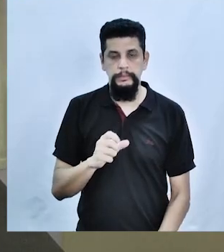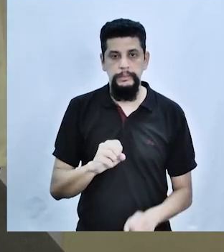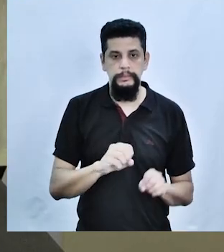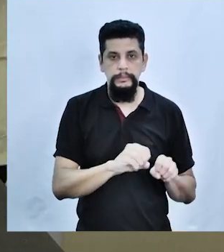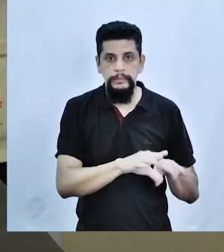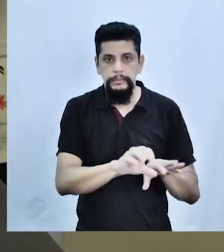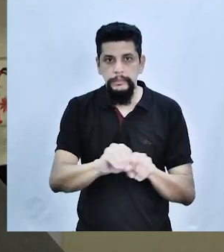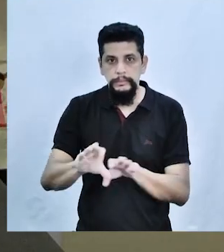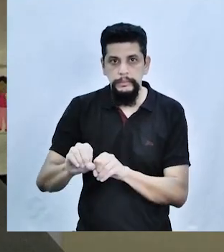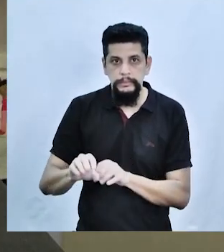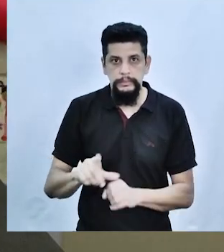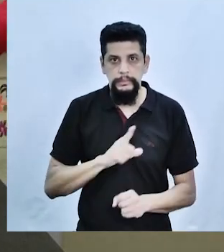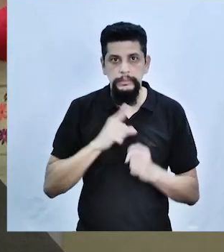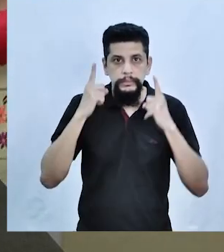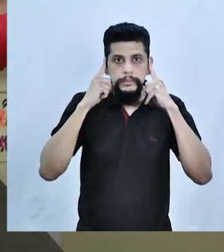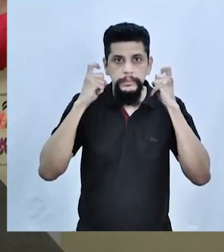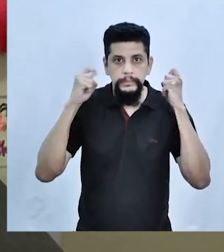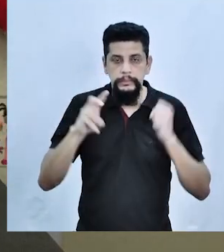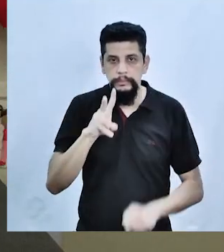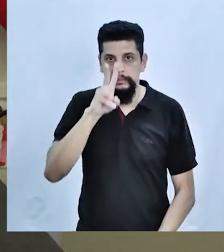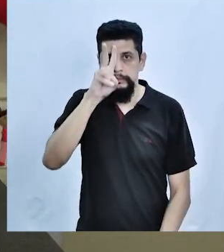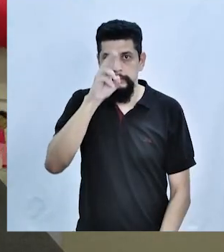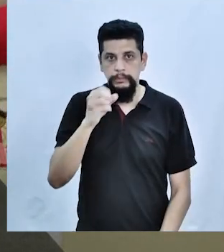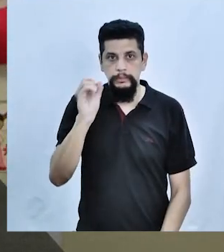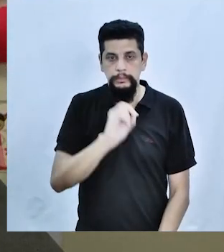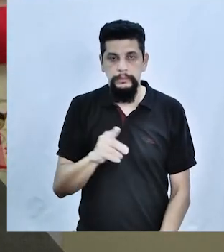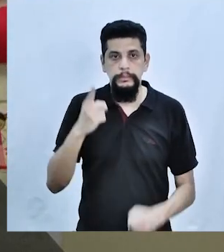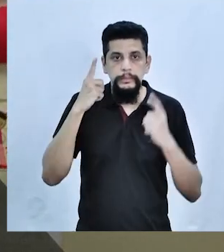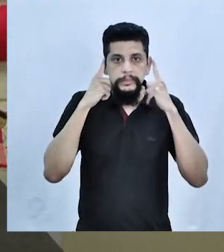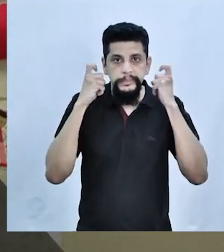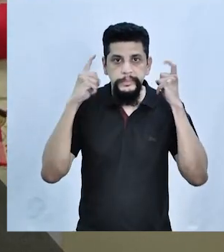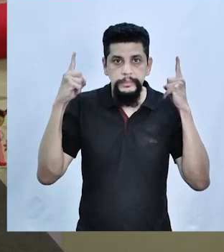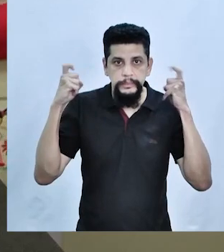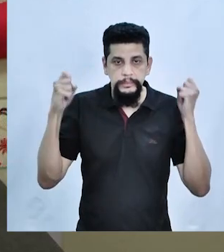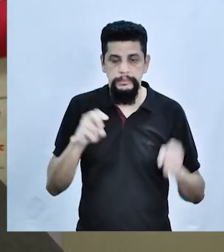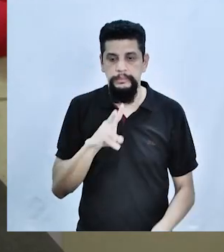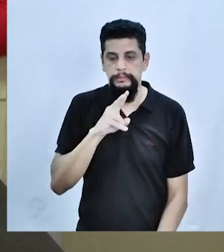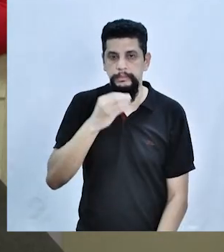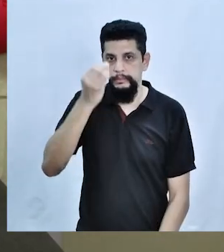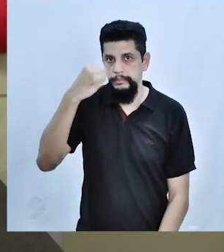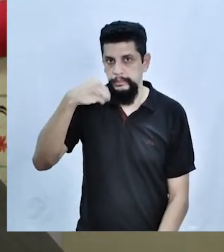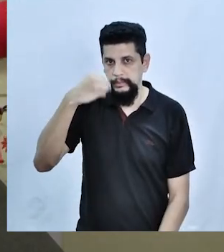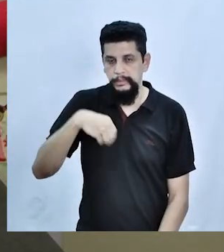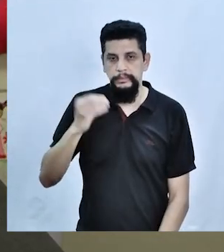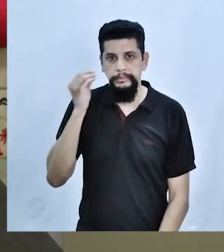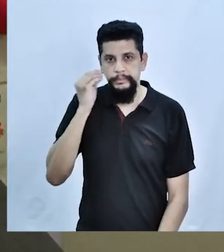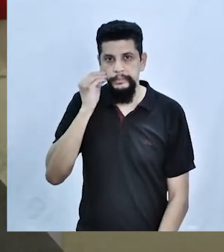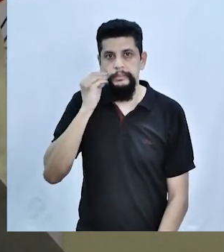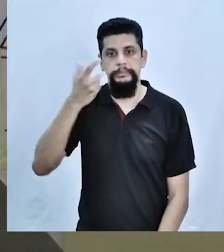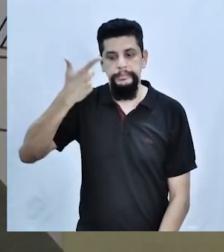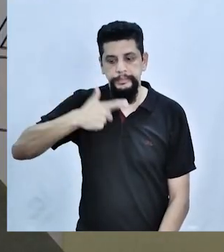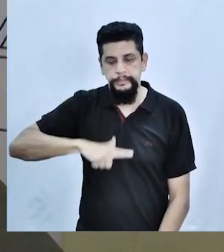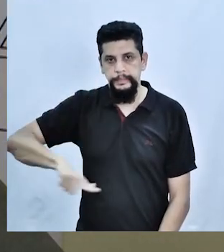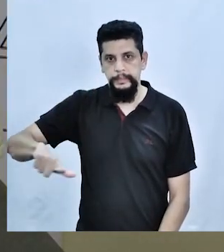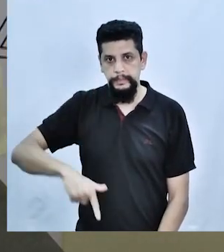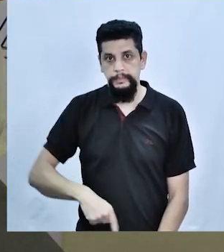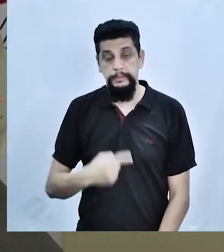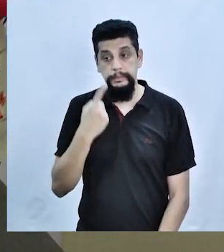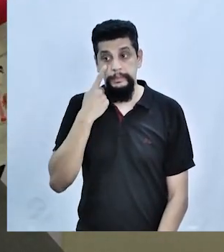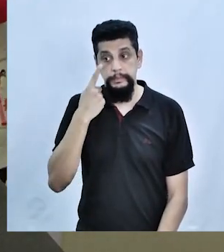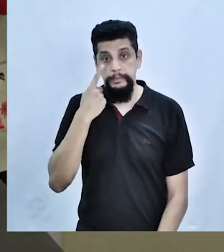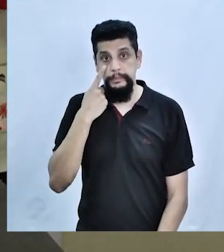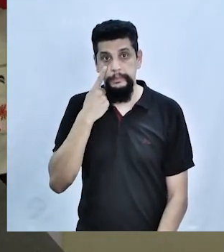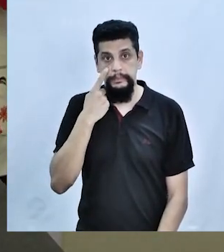mais fortes isso. E sons mais fracos dessa letra R. Que interessante, não é? É isso aí. Vamos tentar mais uma